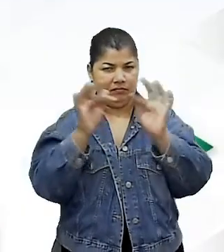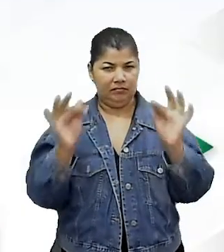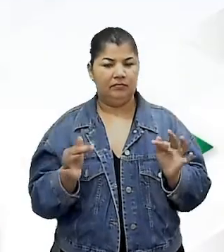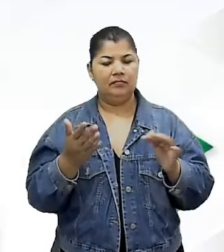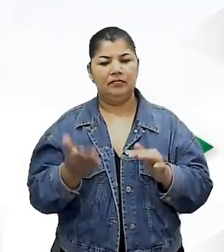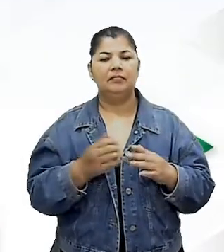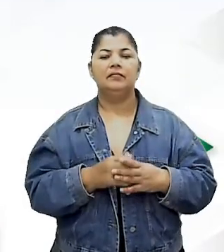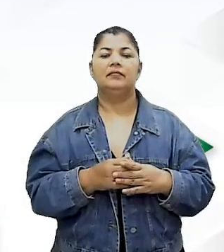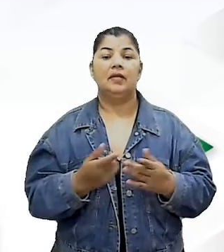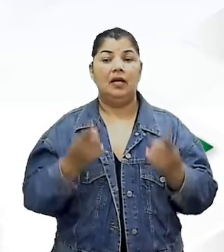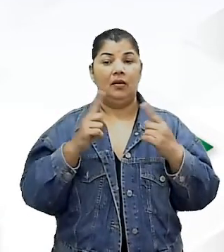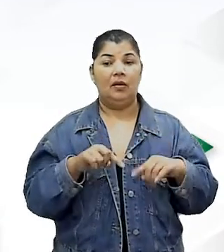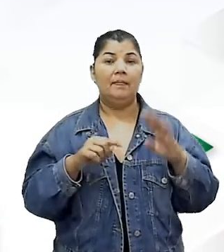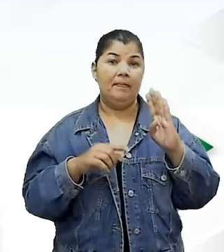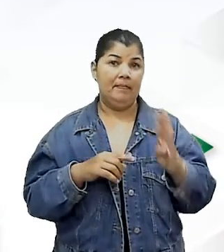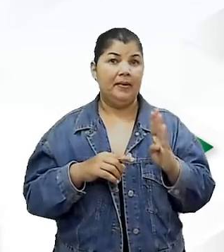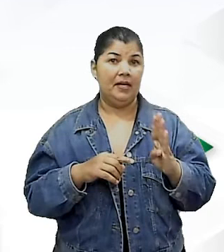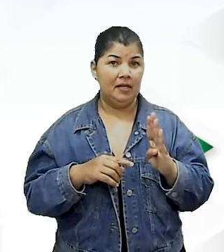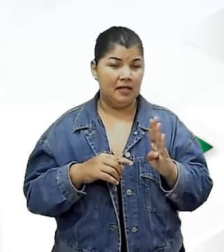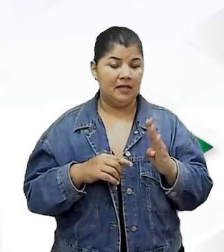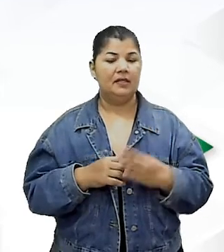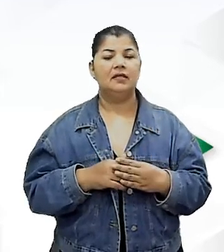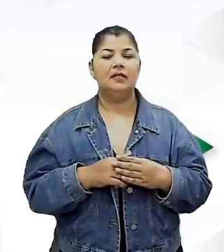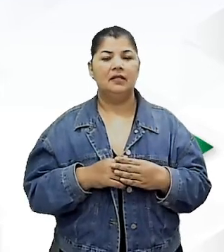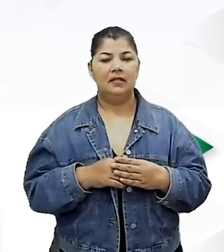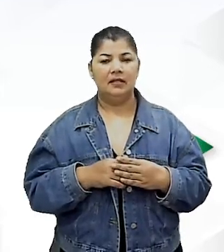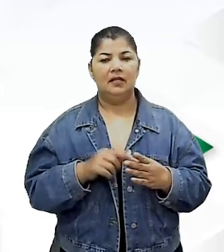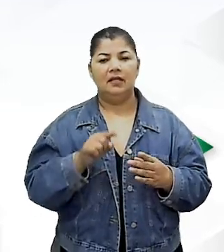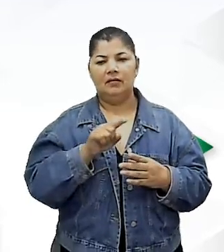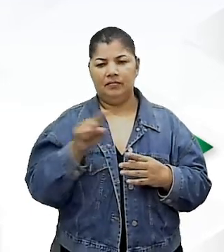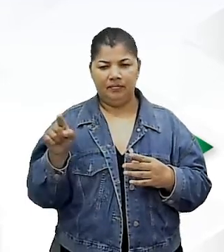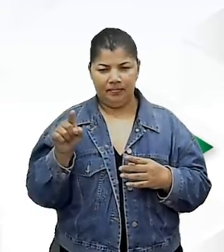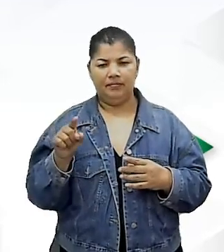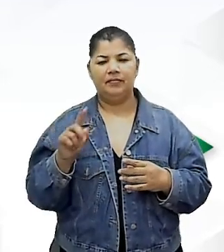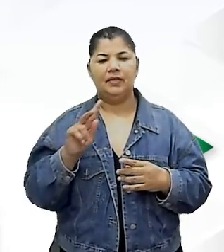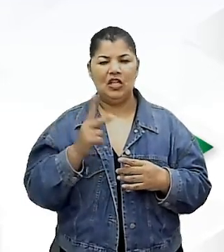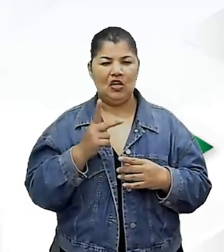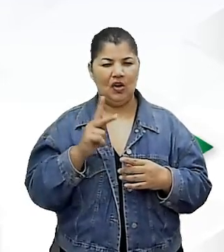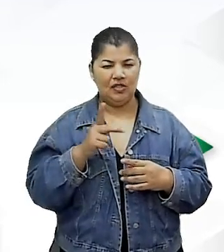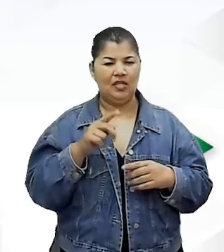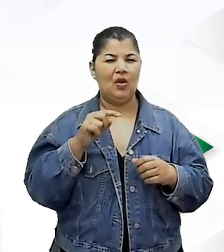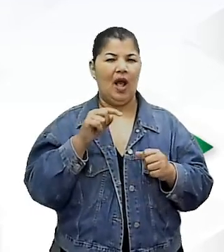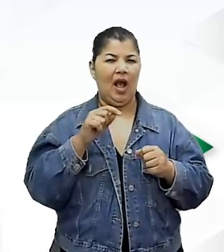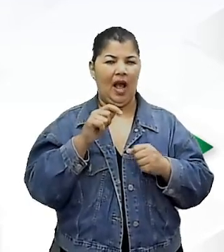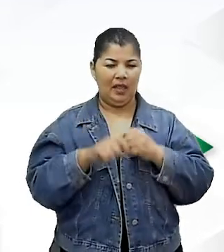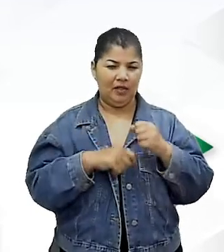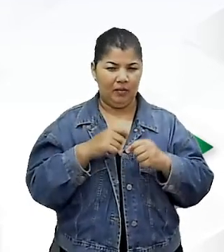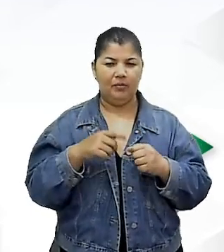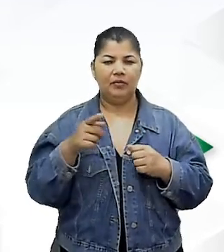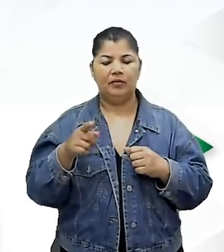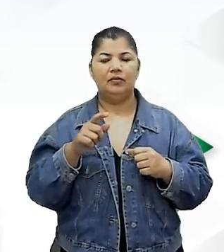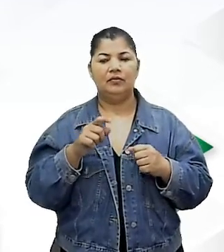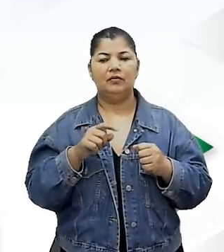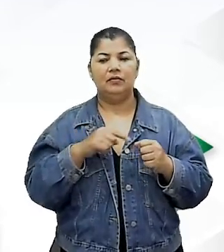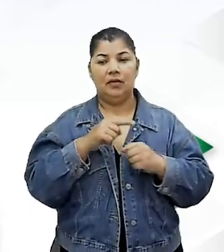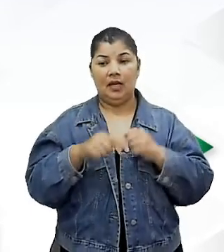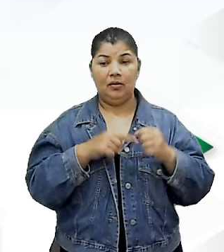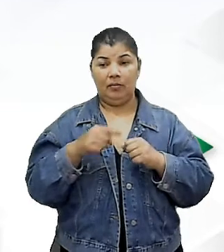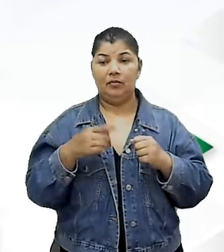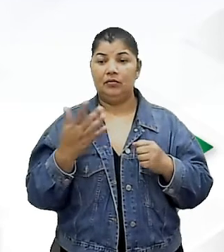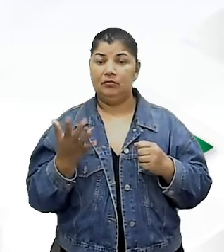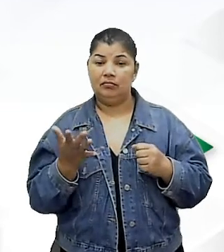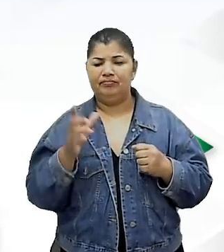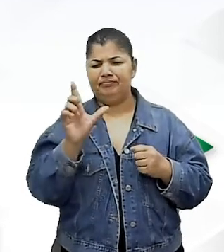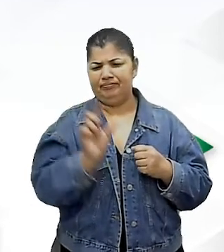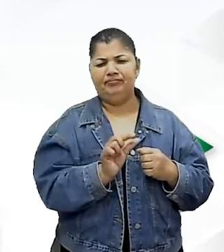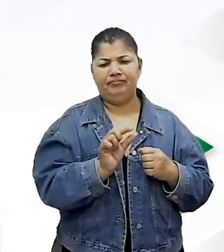Agora a gente vai para a letra B, que dá tempo de finalizar. O diâmetro de um átomo de hidrogênio, que é esse número aí. Olha que ele é pequeno, tá? Então, se ele é